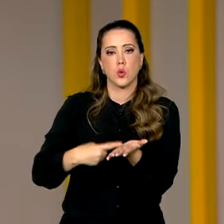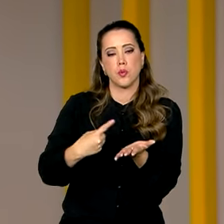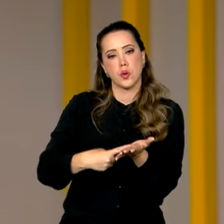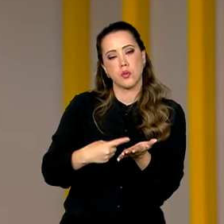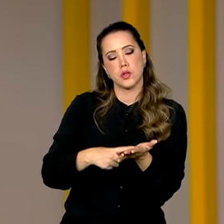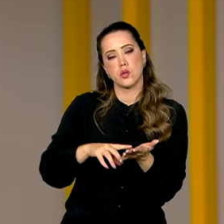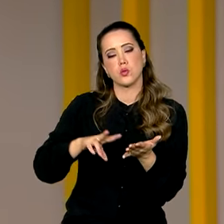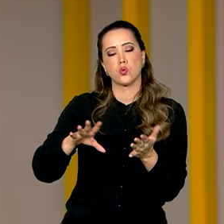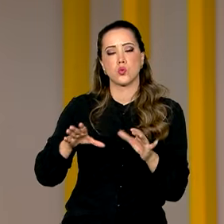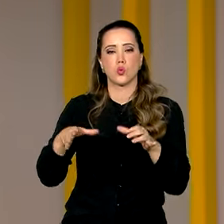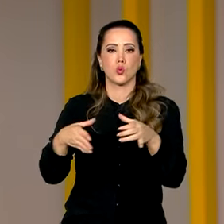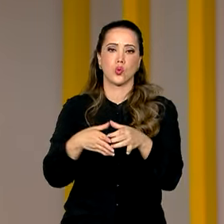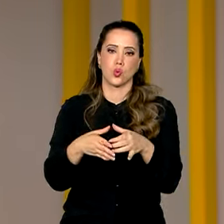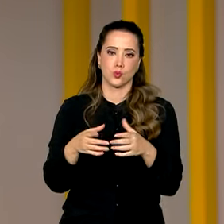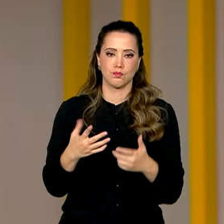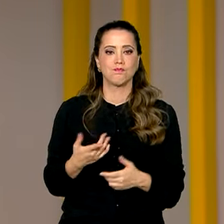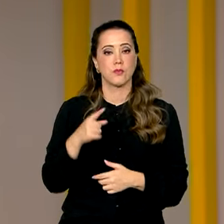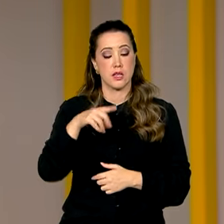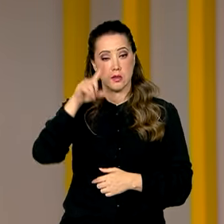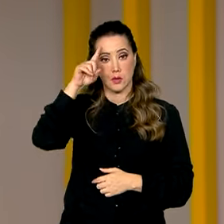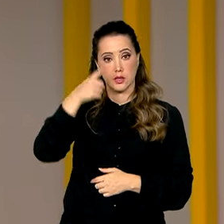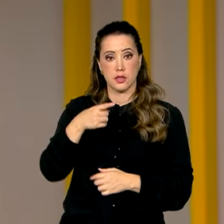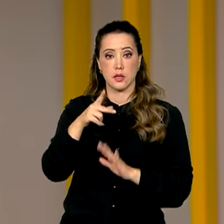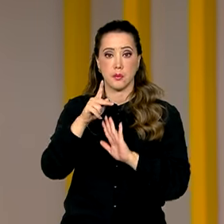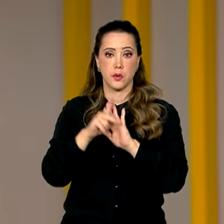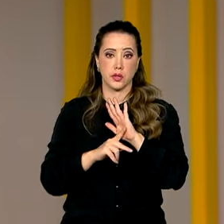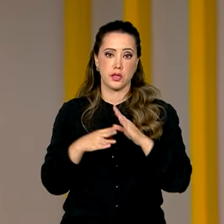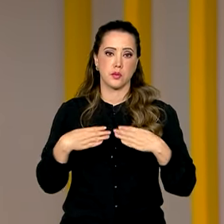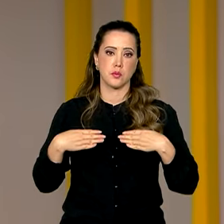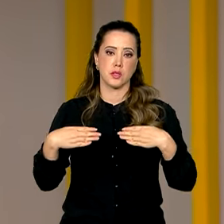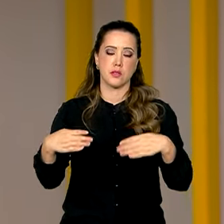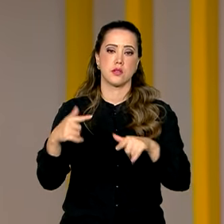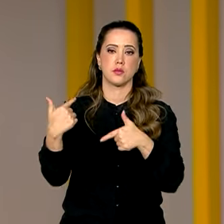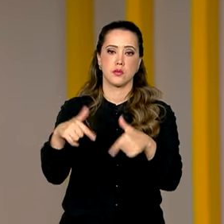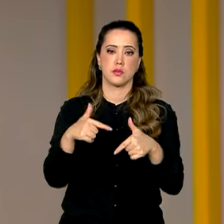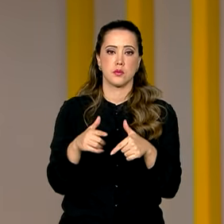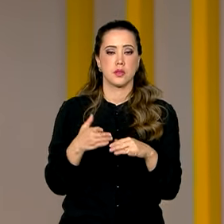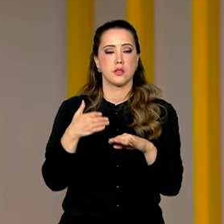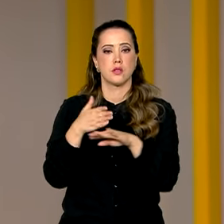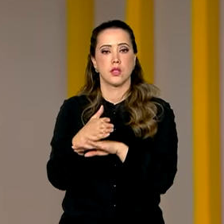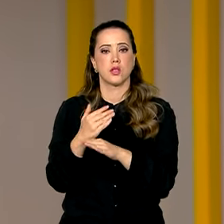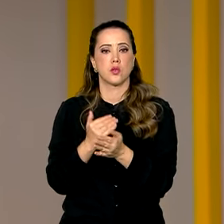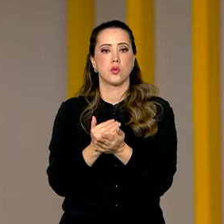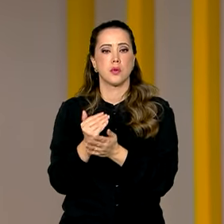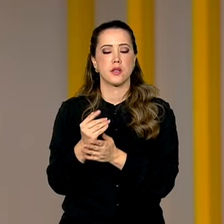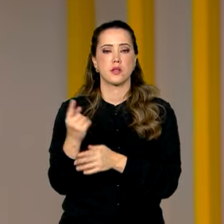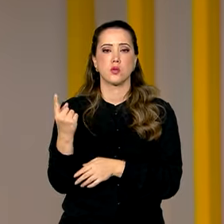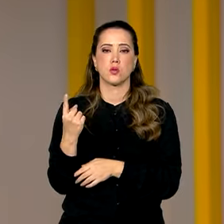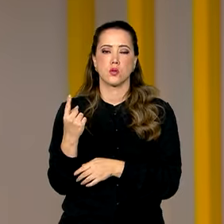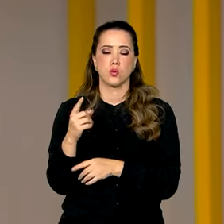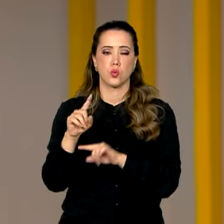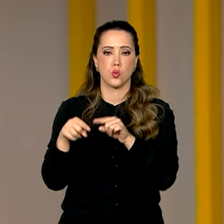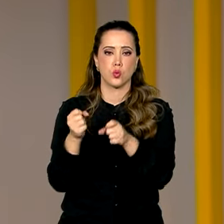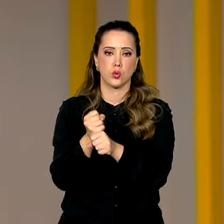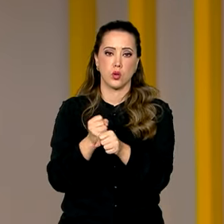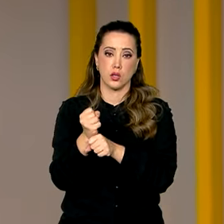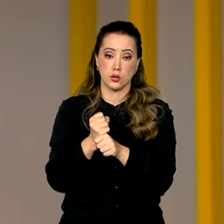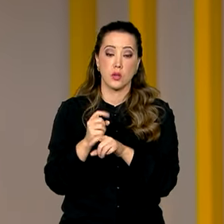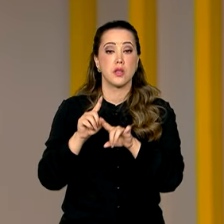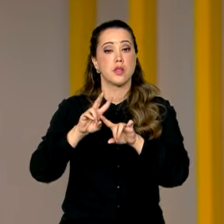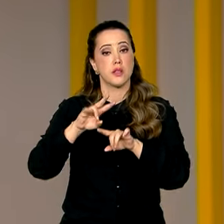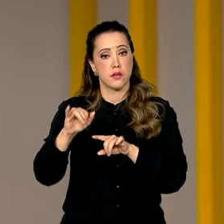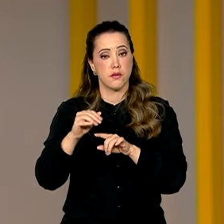convenções coletivas. Essa é a determinação da portaria do Ministério do Trabalho, que entra em vigor a partir do ano que vem e que